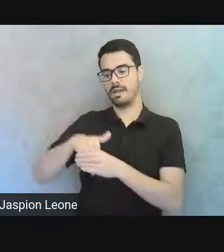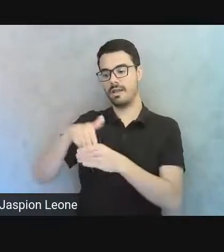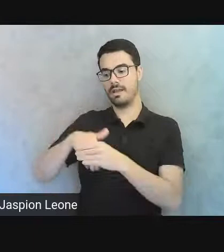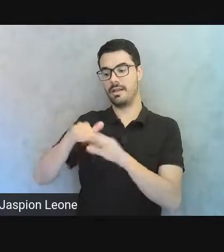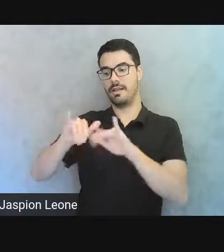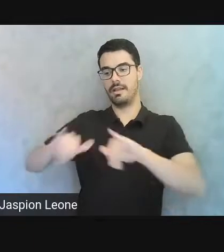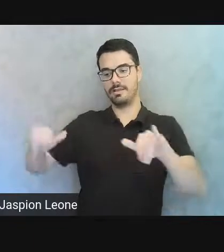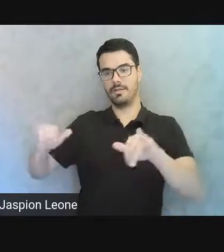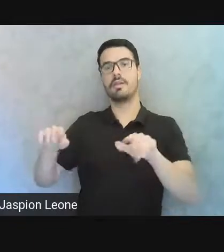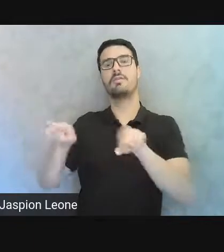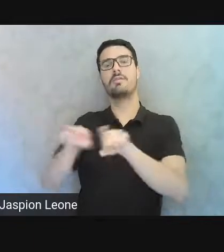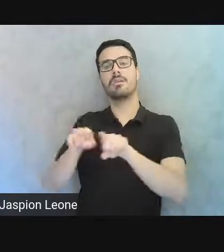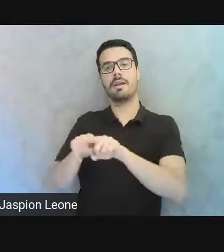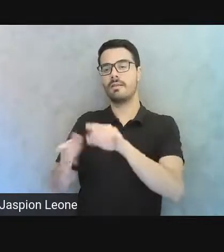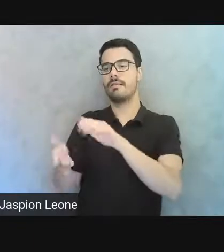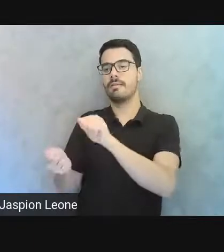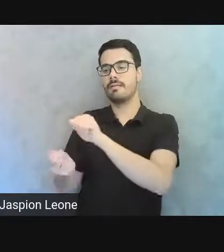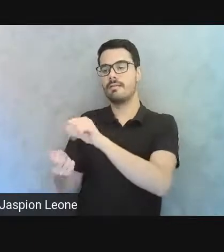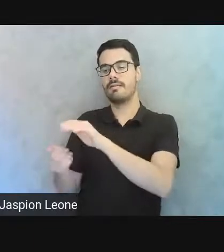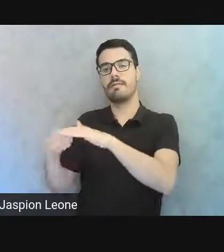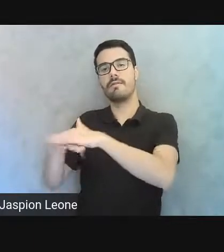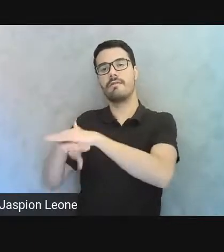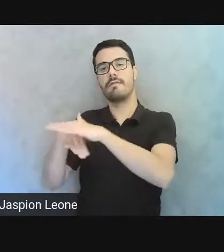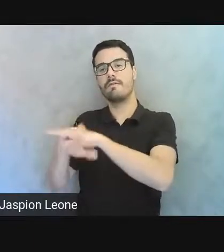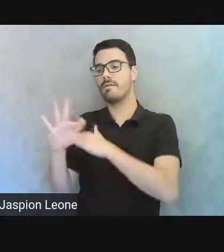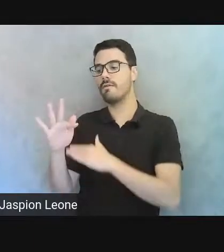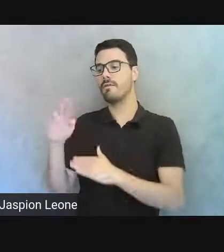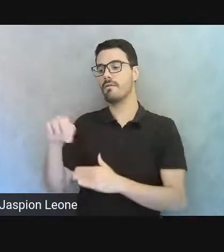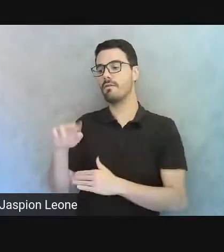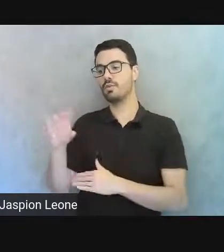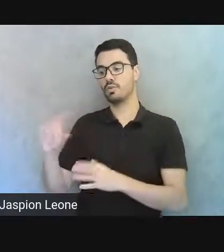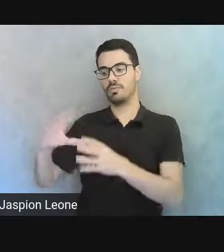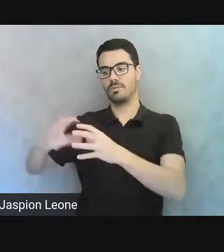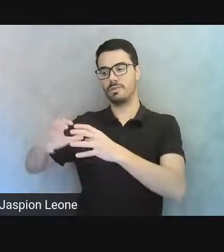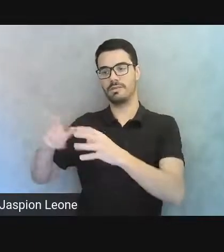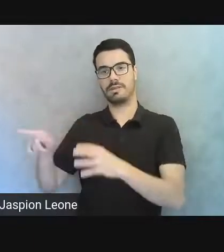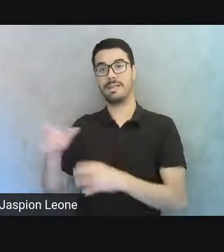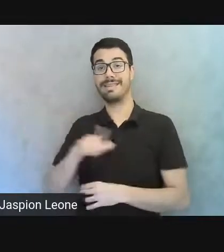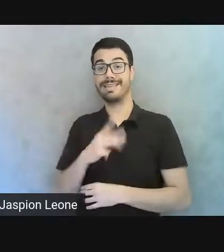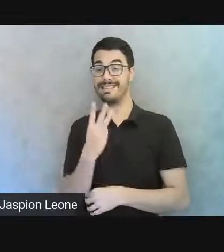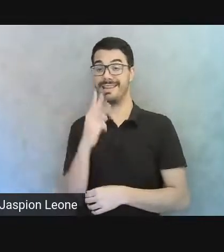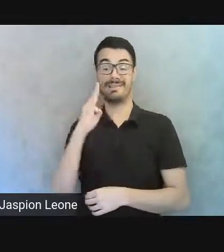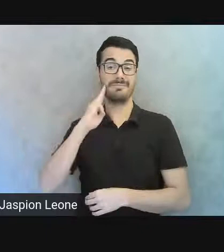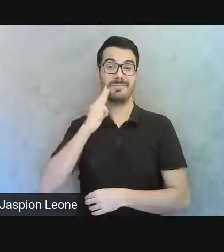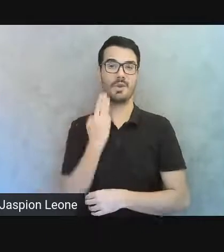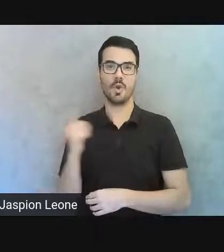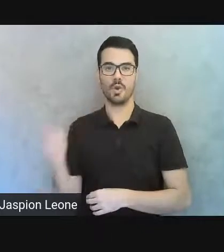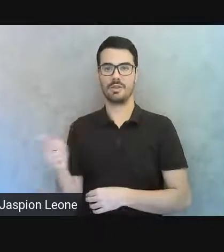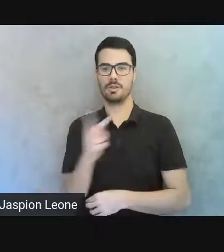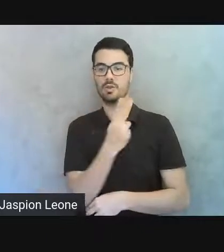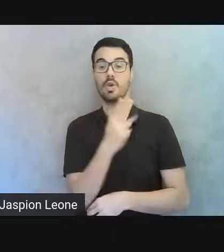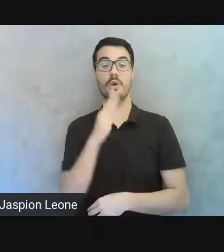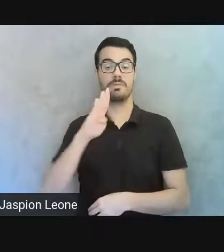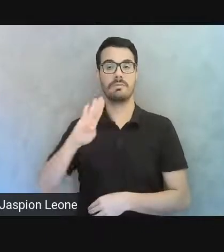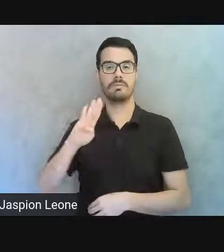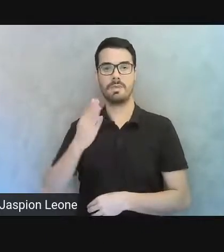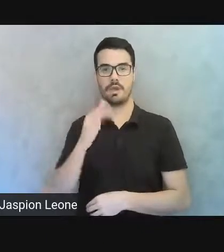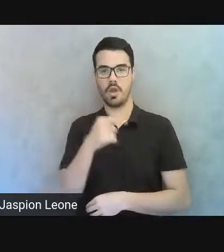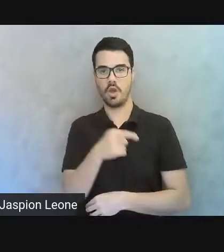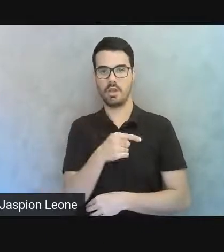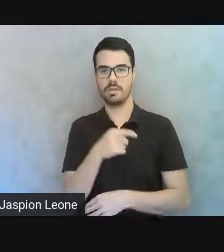2020, a gente tem um volume em torno de 3 bilhões de reais, né? Basicamente 2 bilhões vindo aí do